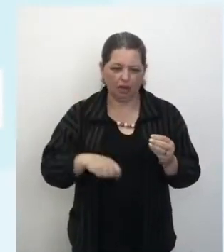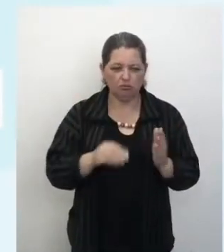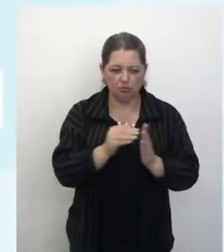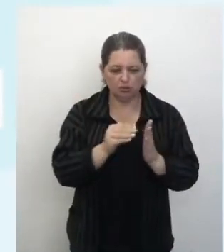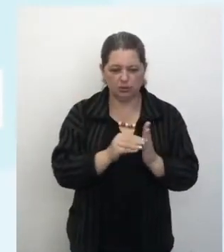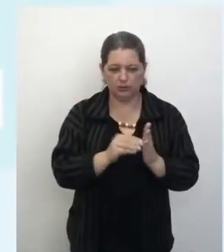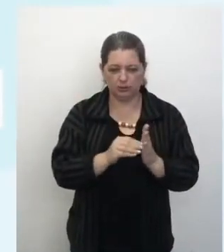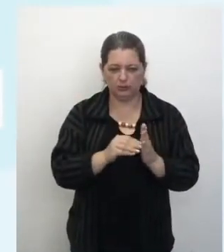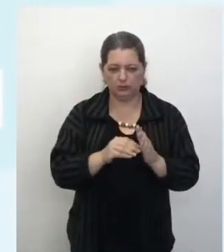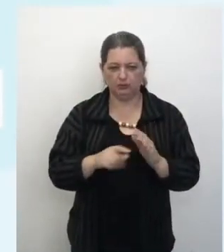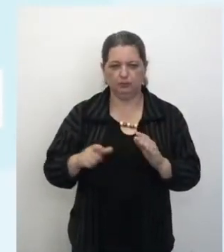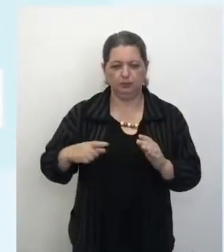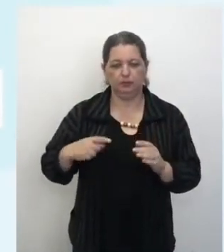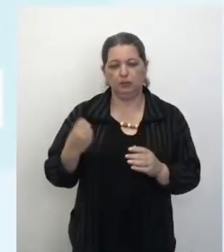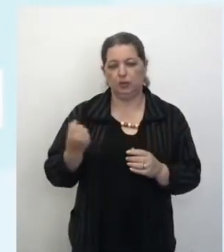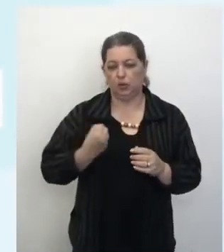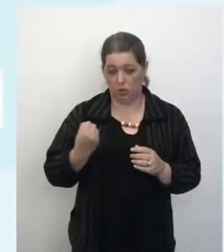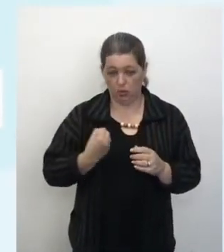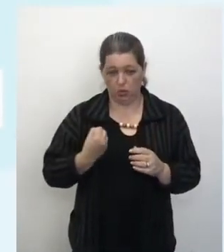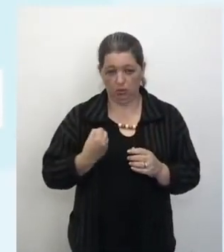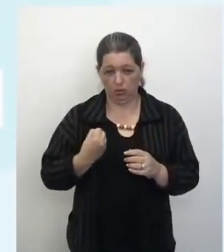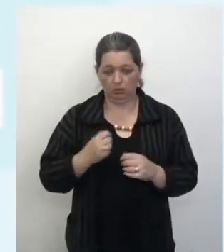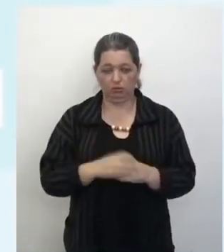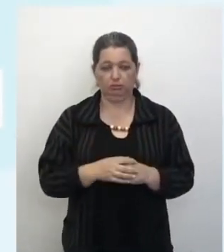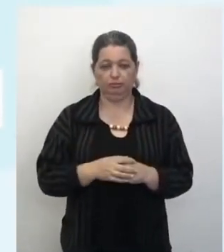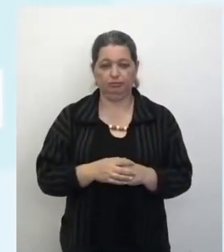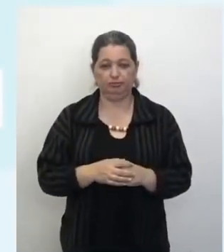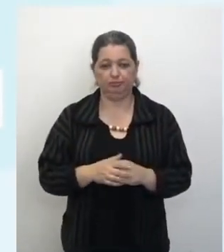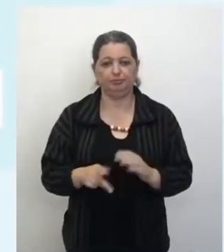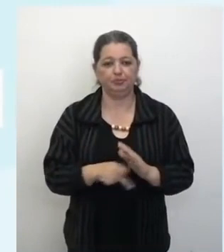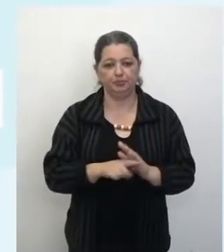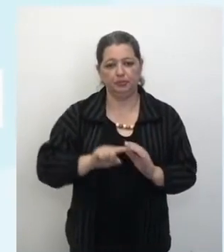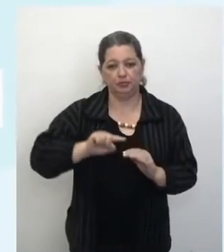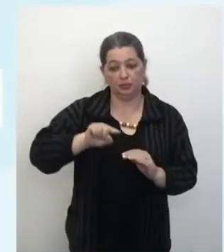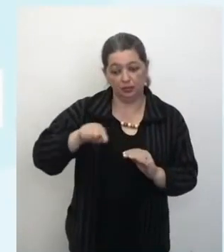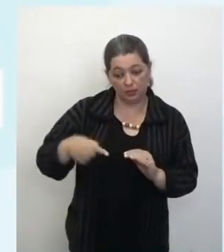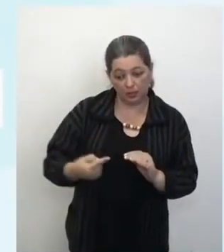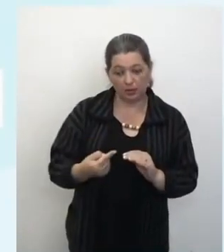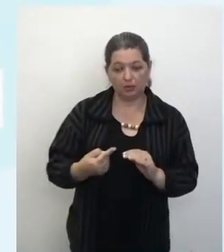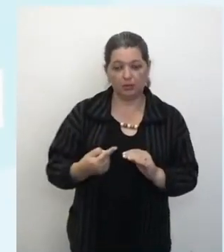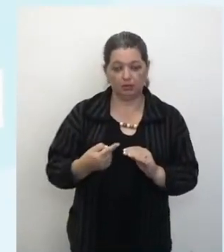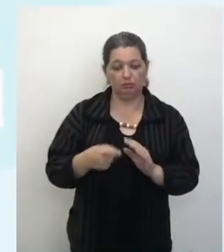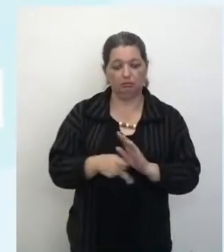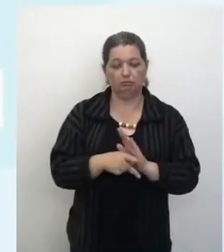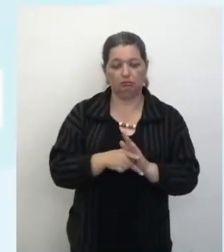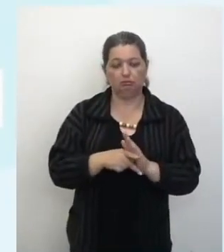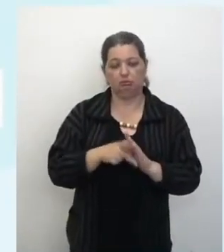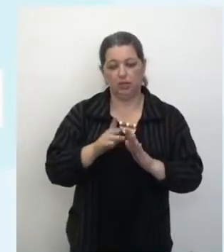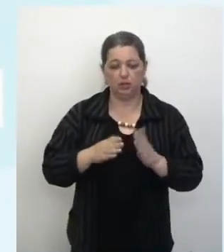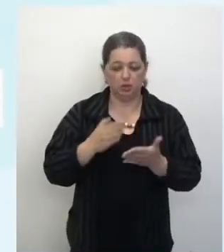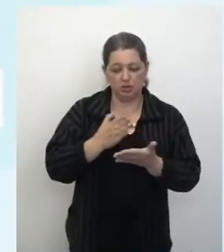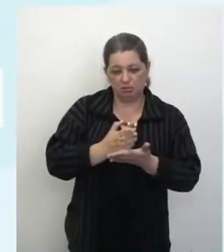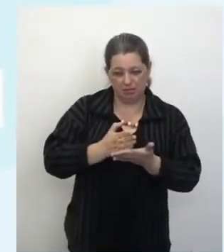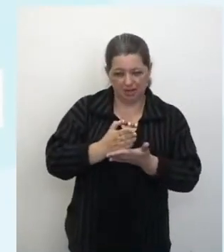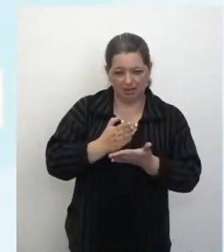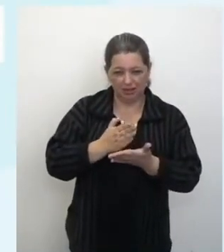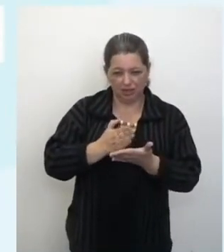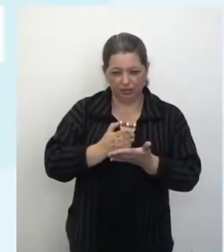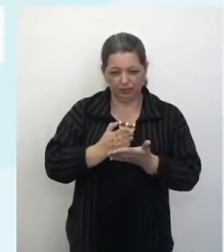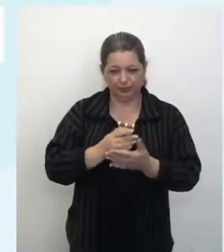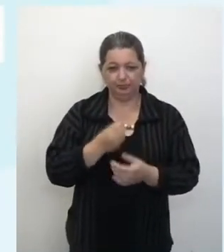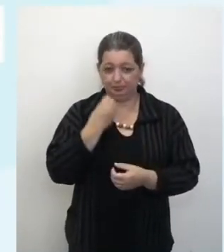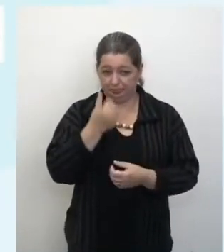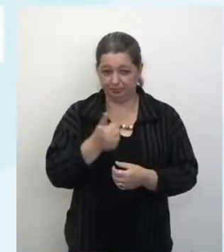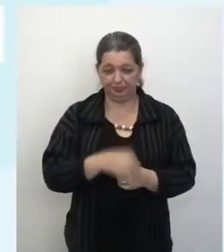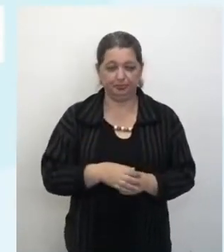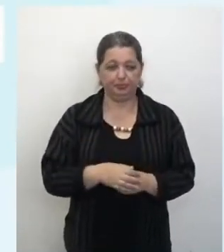inteiro, tem lá as respostas dos inteiros, o seu decimal vai estar entre, a parte inteira vai estar entre, ok? Muito bem.